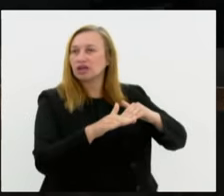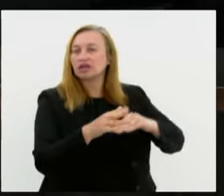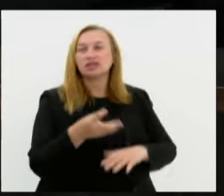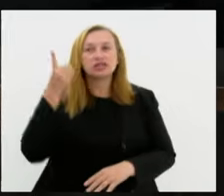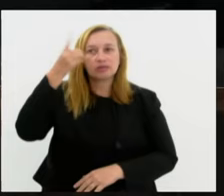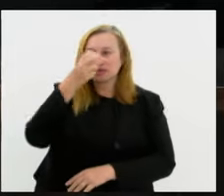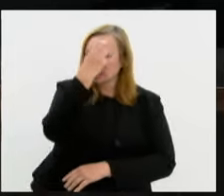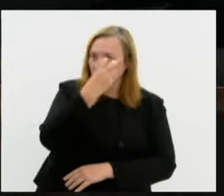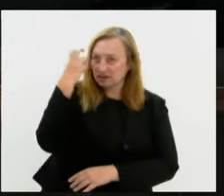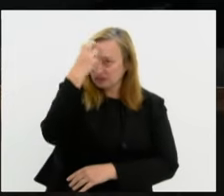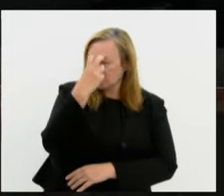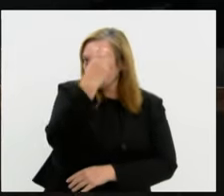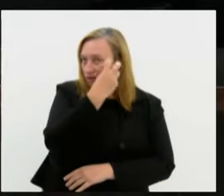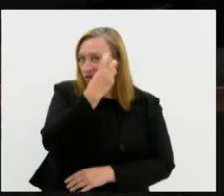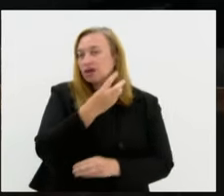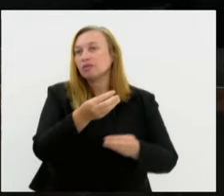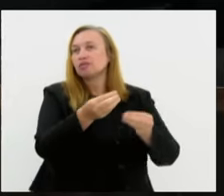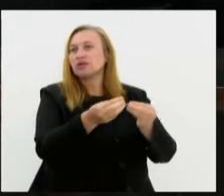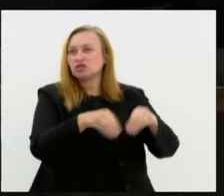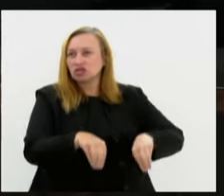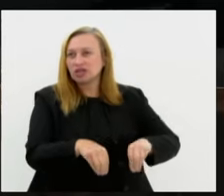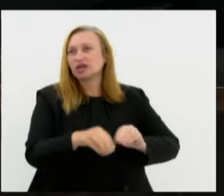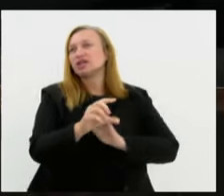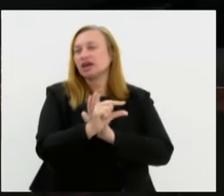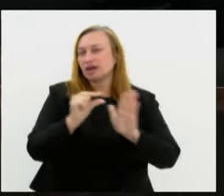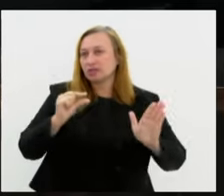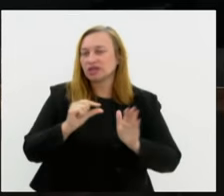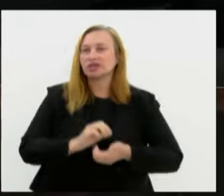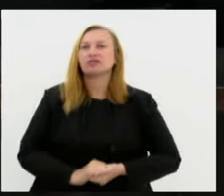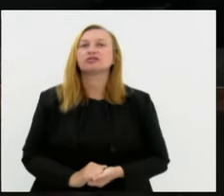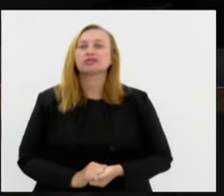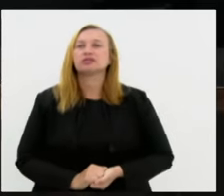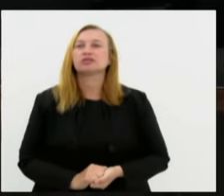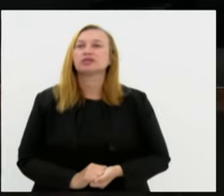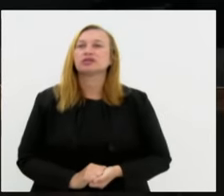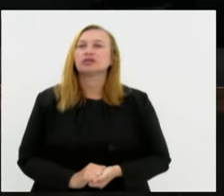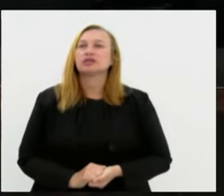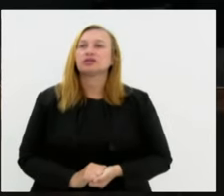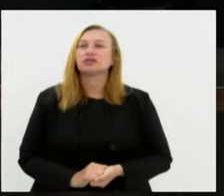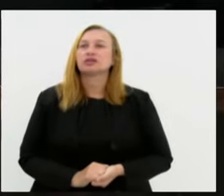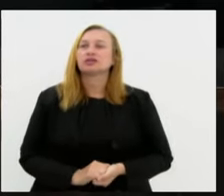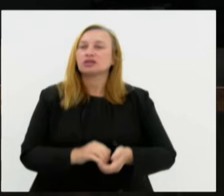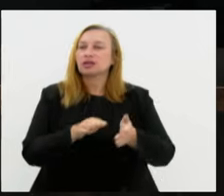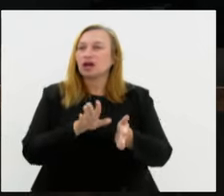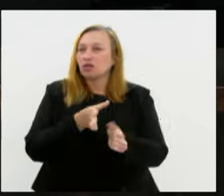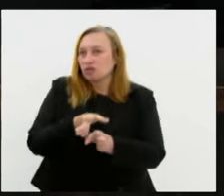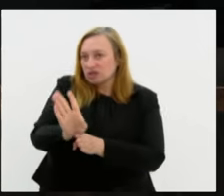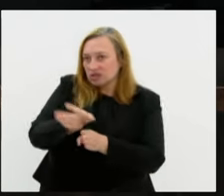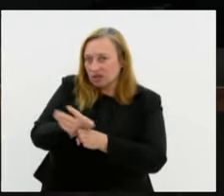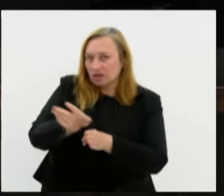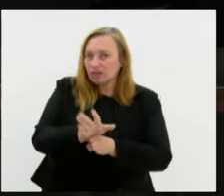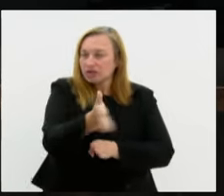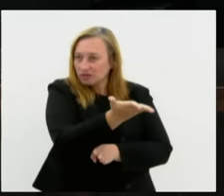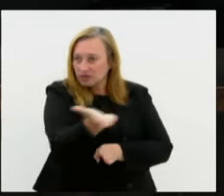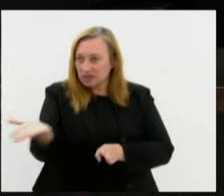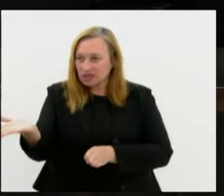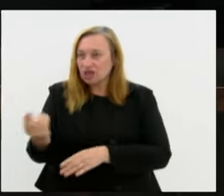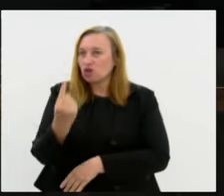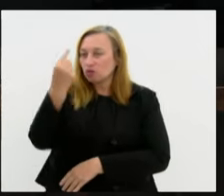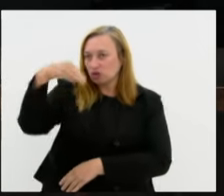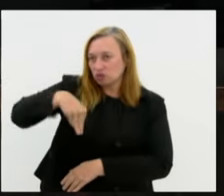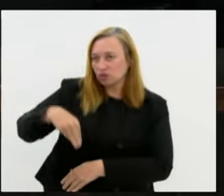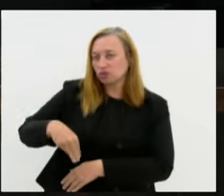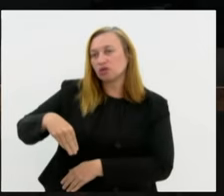Lima. Fica prejudicada a emenda. Eu, para orientação de bancada, eu vou conceder uns minutos aqui ao MINC. Em